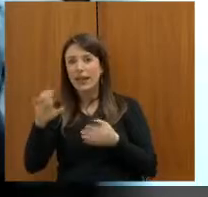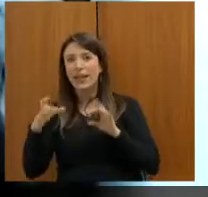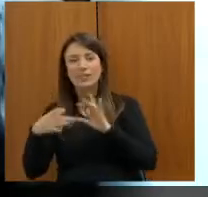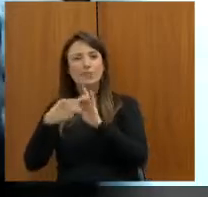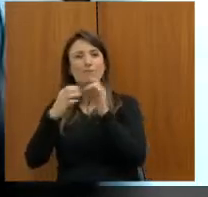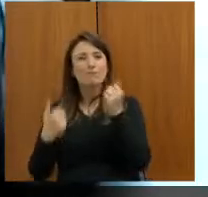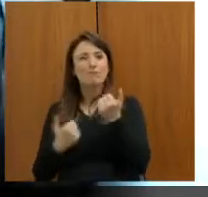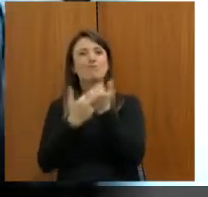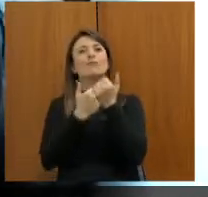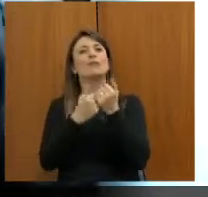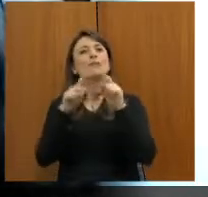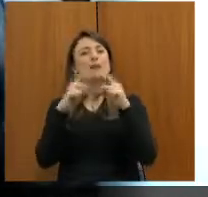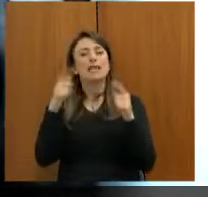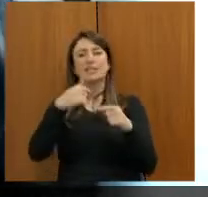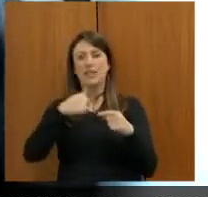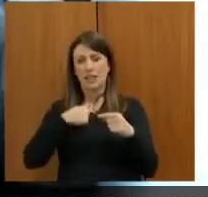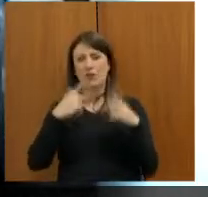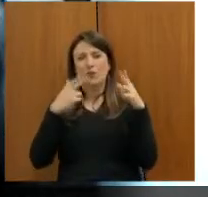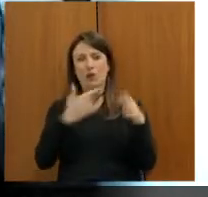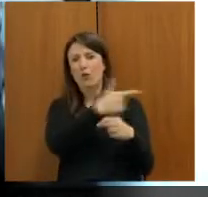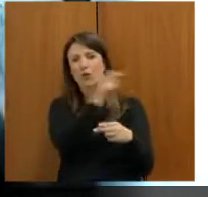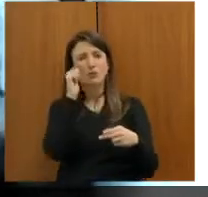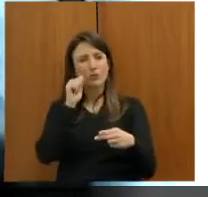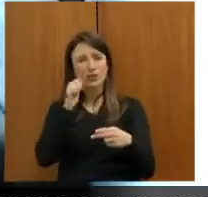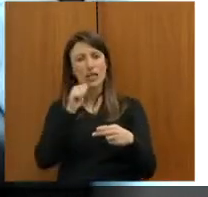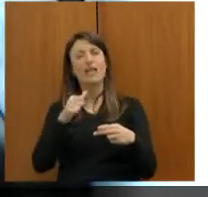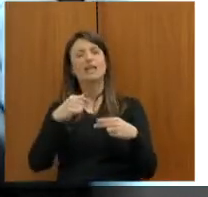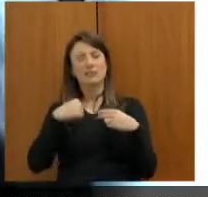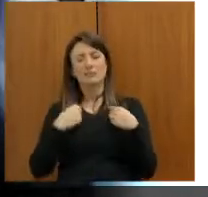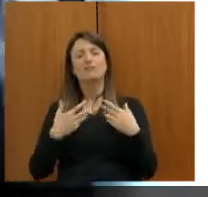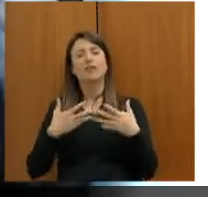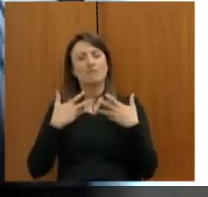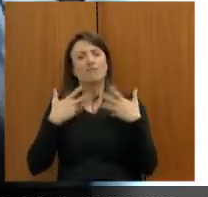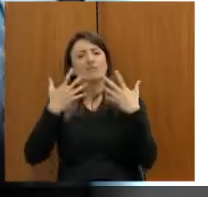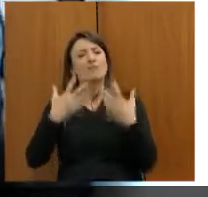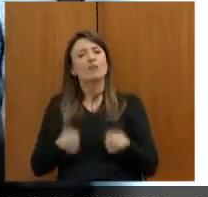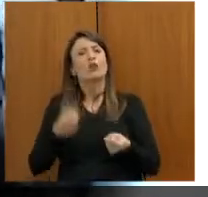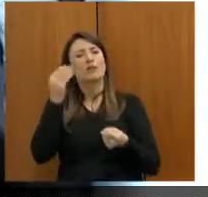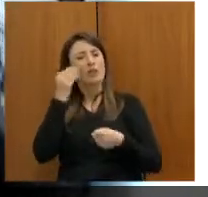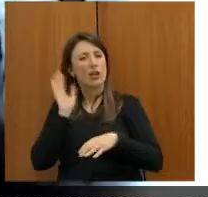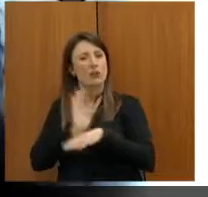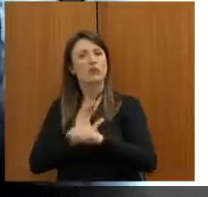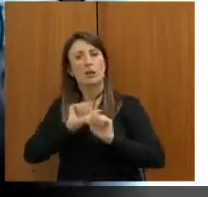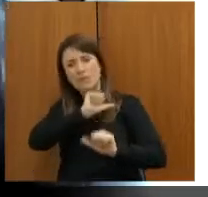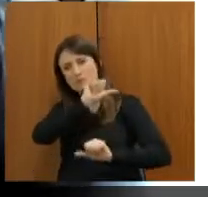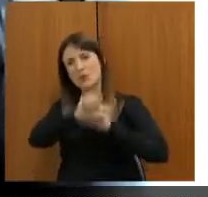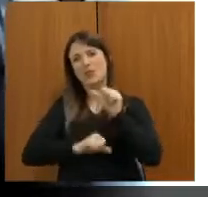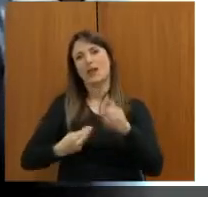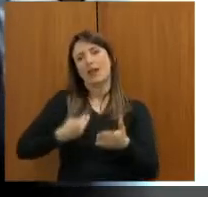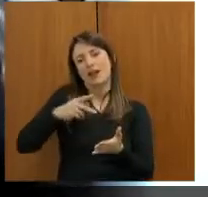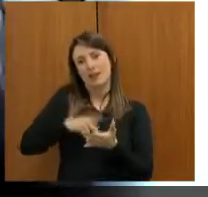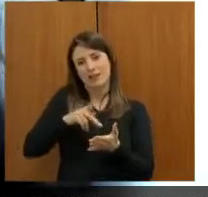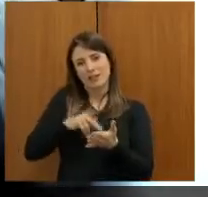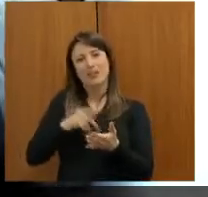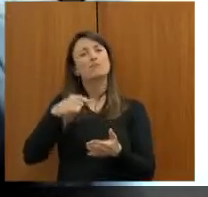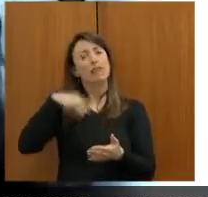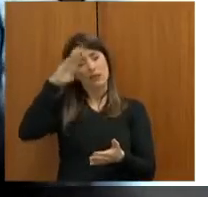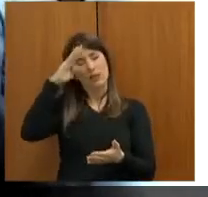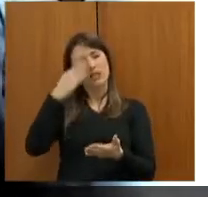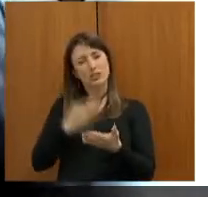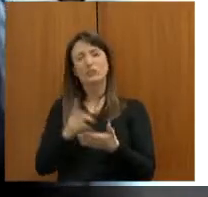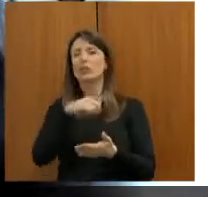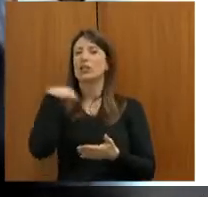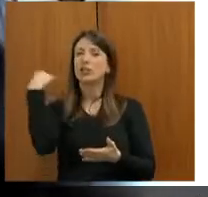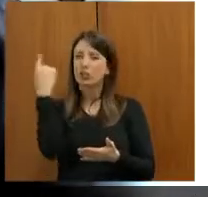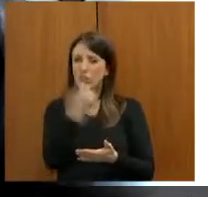hoje nós estamos dispostos a mudar essa realidade né não é fácil não é simples mas eu acredito que todas nós estamos